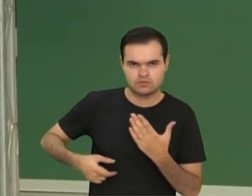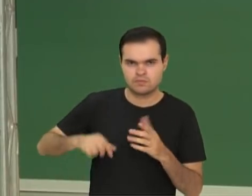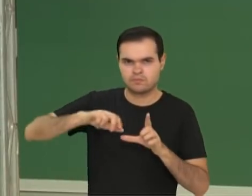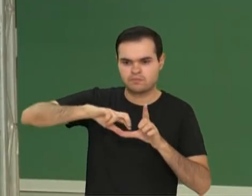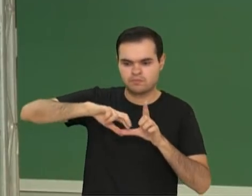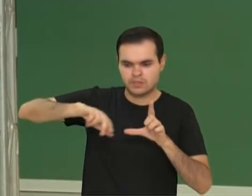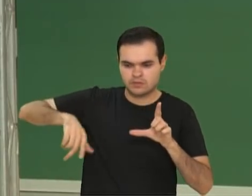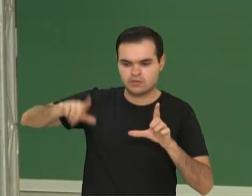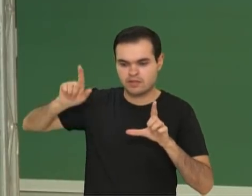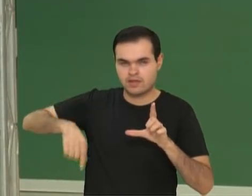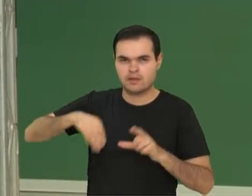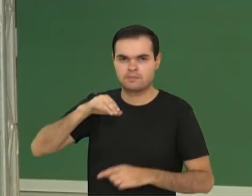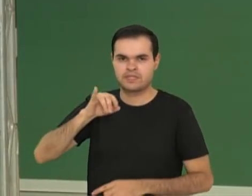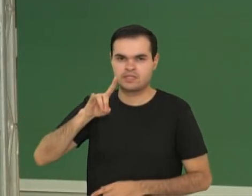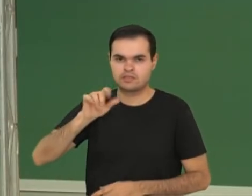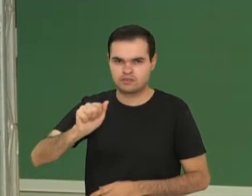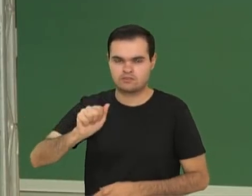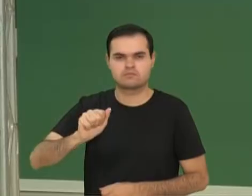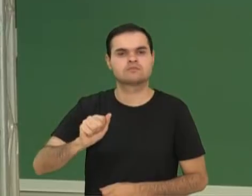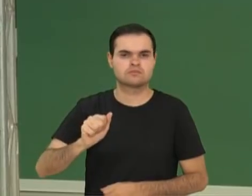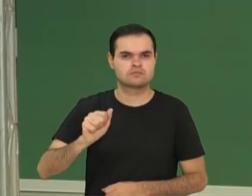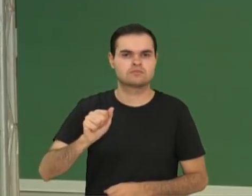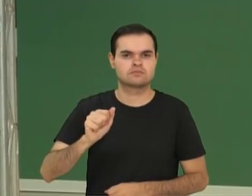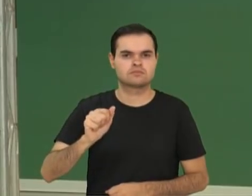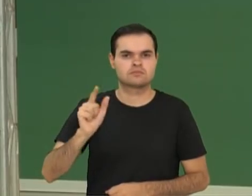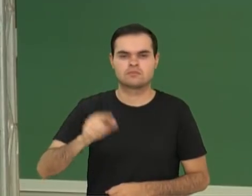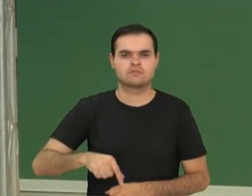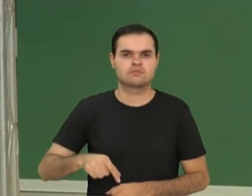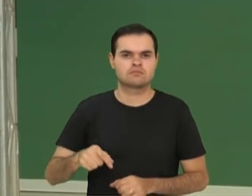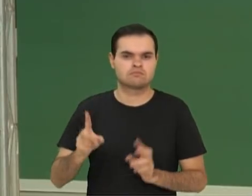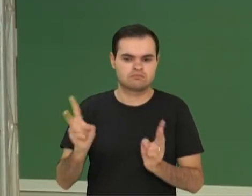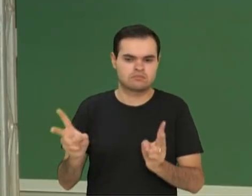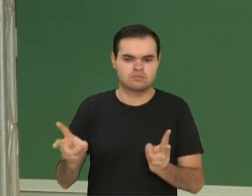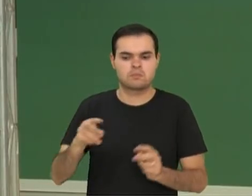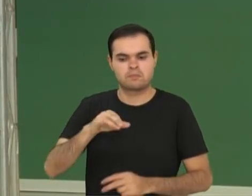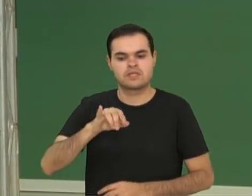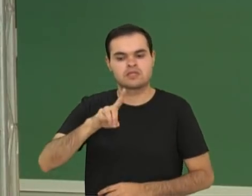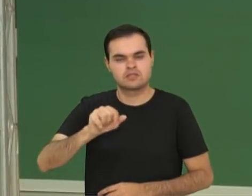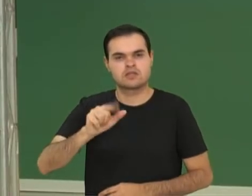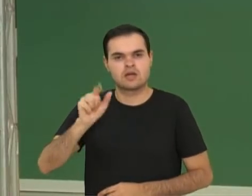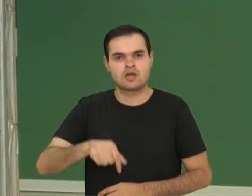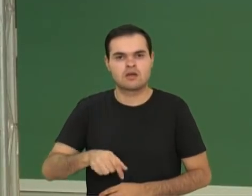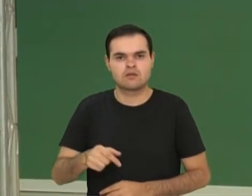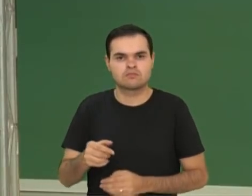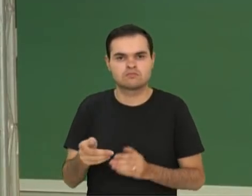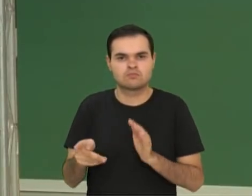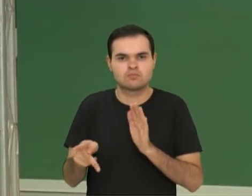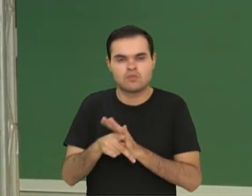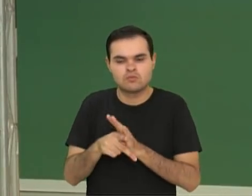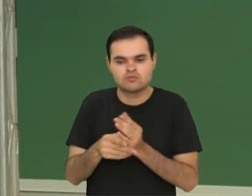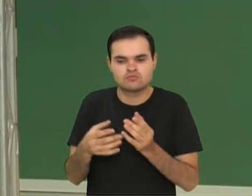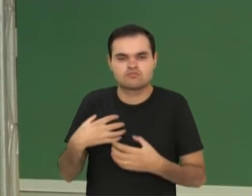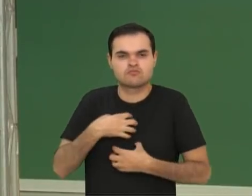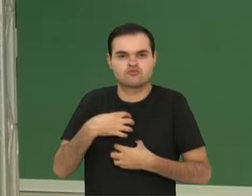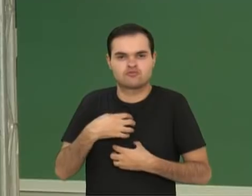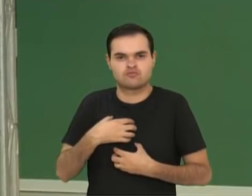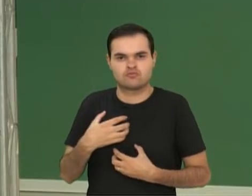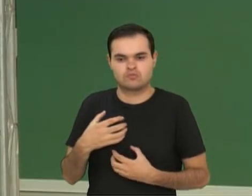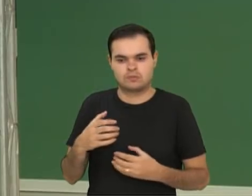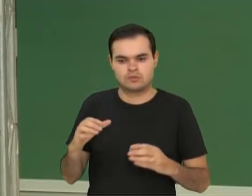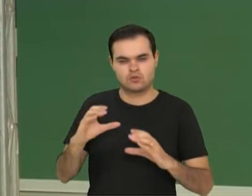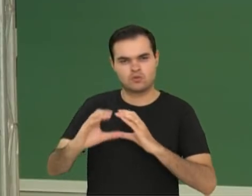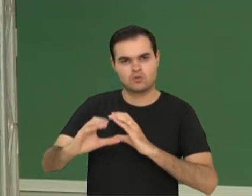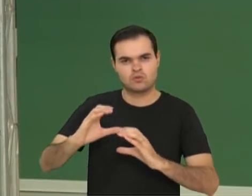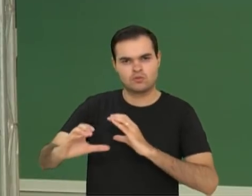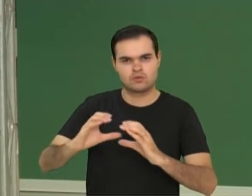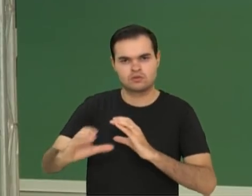social é uma mídia, ele está dizendo algo redundante, que a mídia social é um meio de se comunicar, um meio de